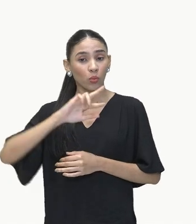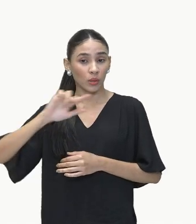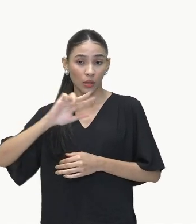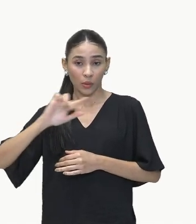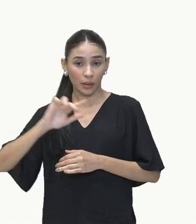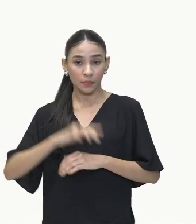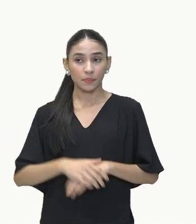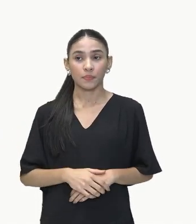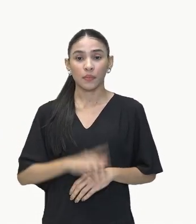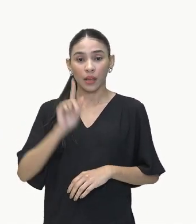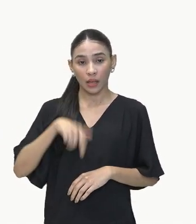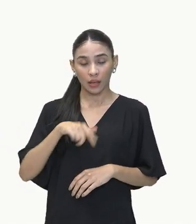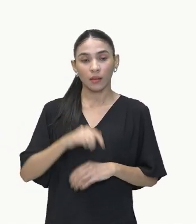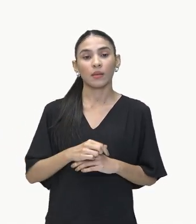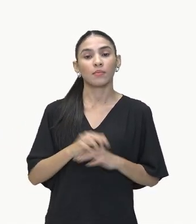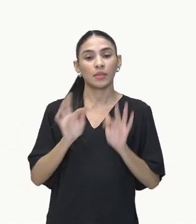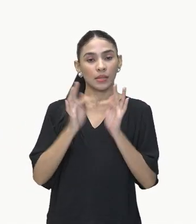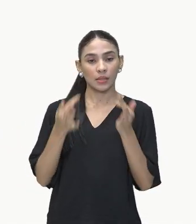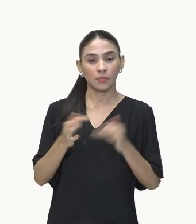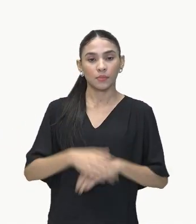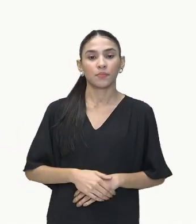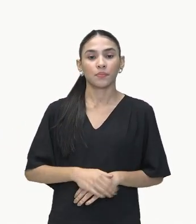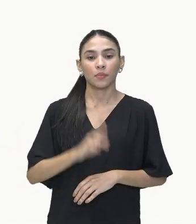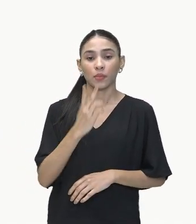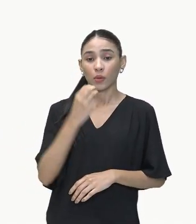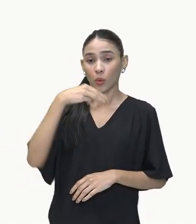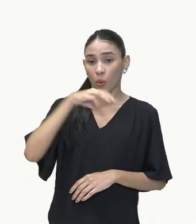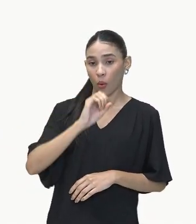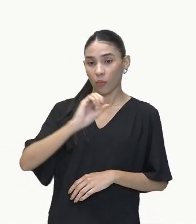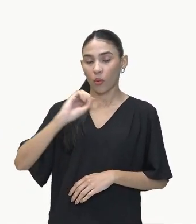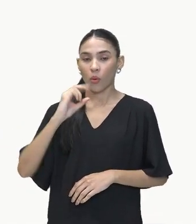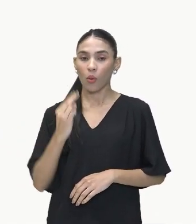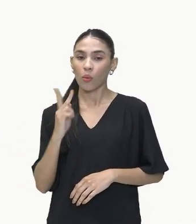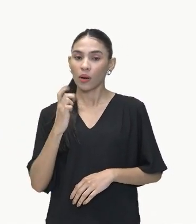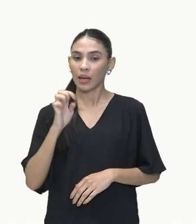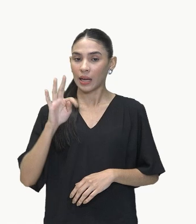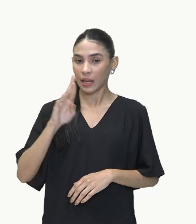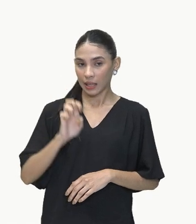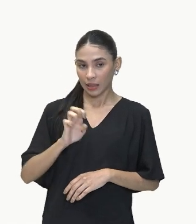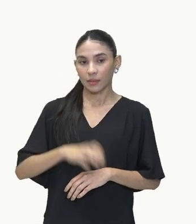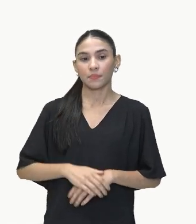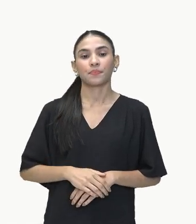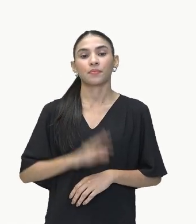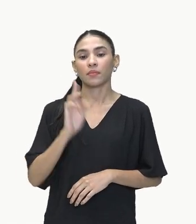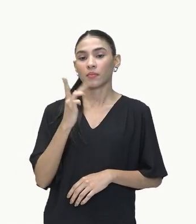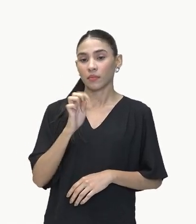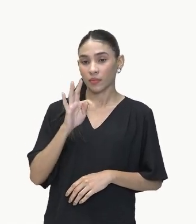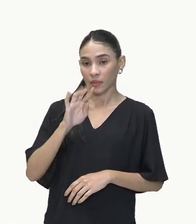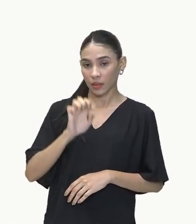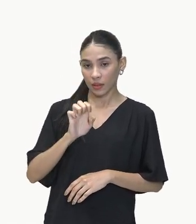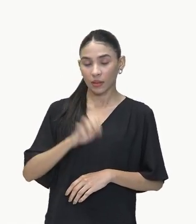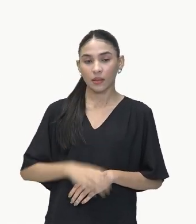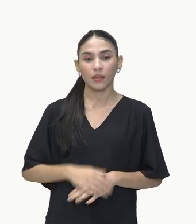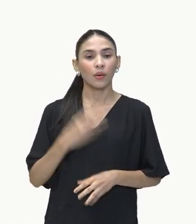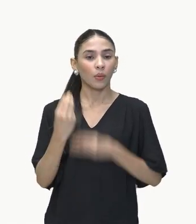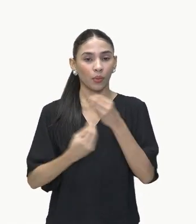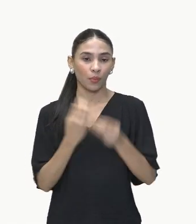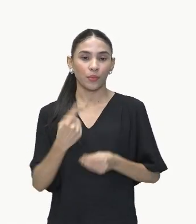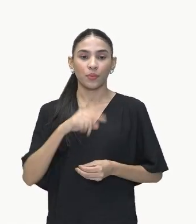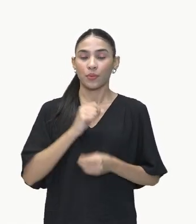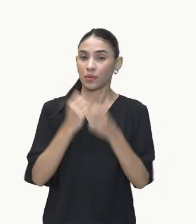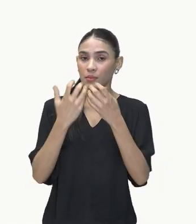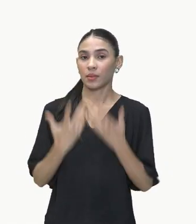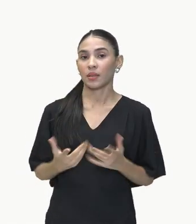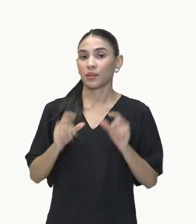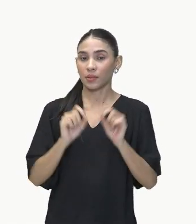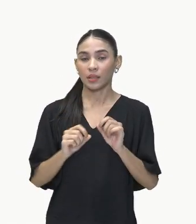cadeia saturada. Ela é homogênea ou heterogênea? Ela é heterogênea. Como nós estamos falando